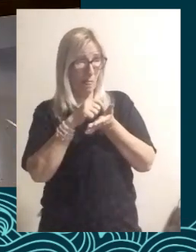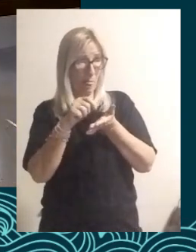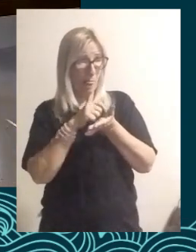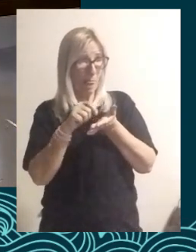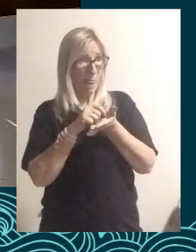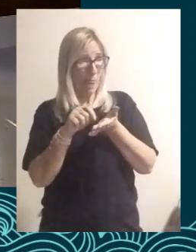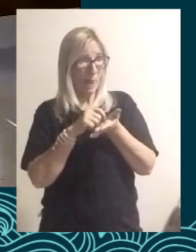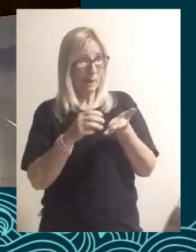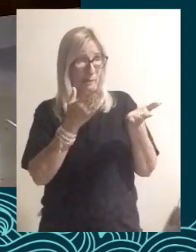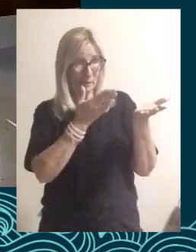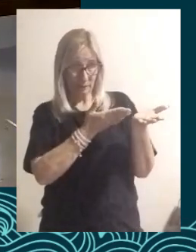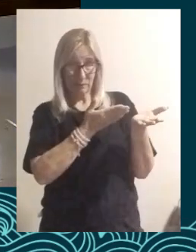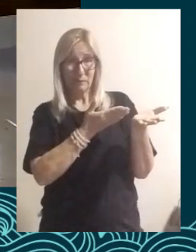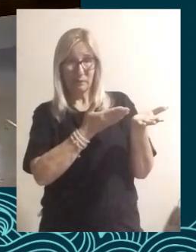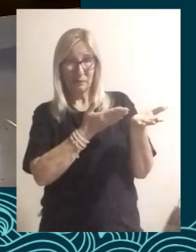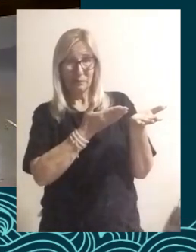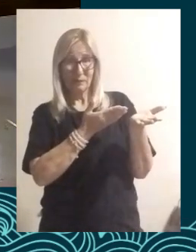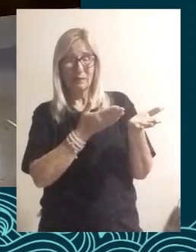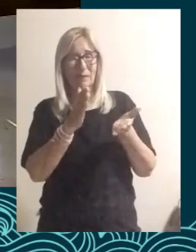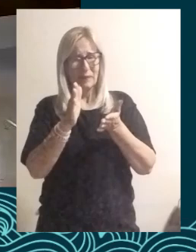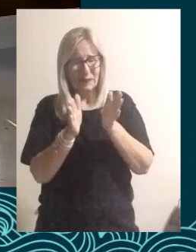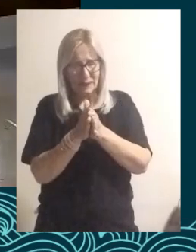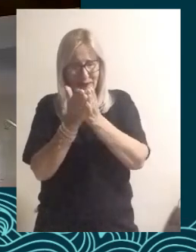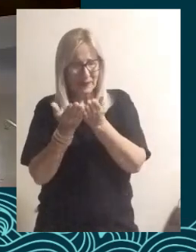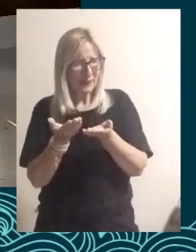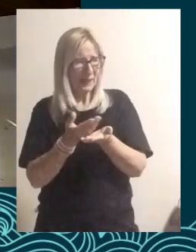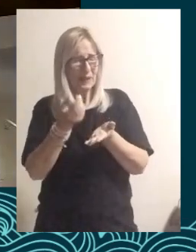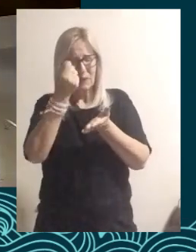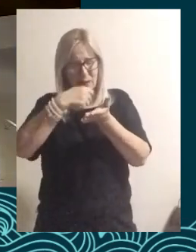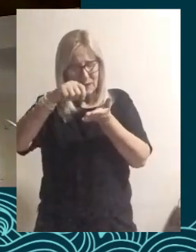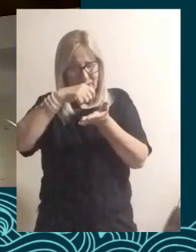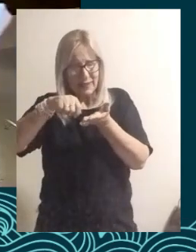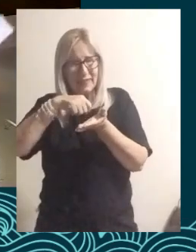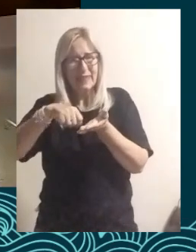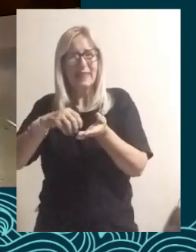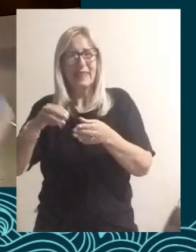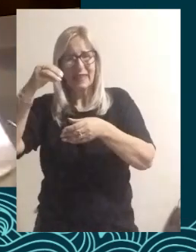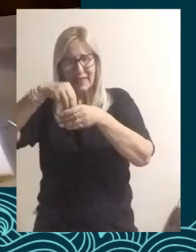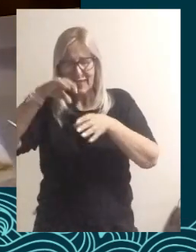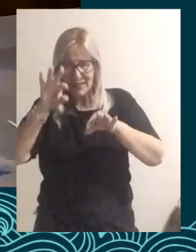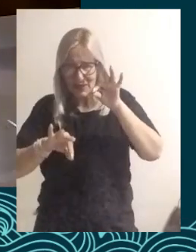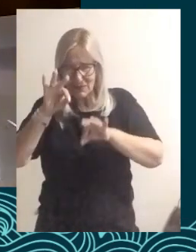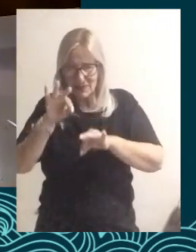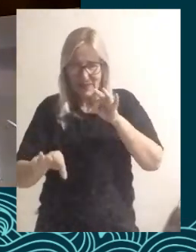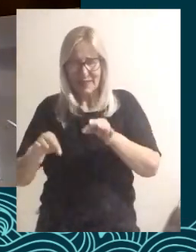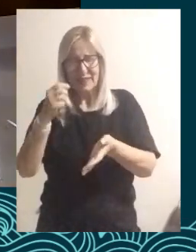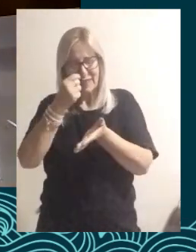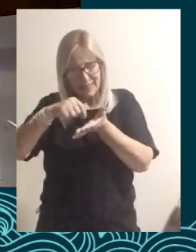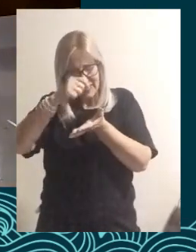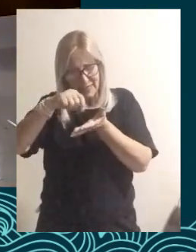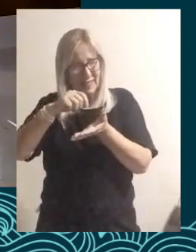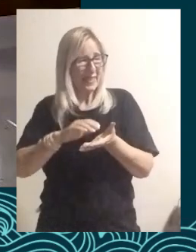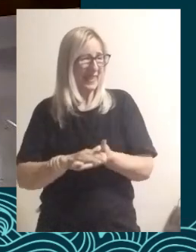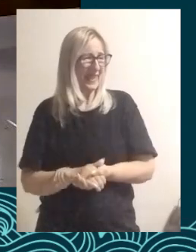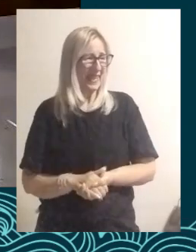É. ela faz artesanalmente. Então, a gente fez diário de bordo para as meninas escreverem, demos oficina de